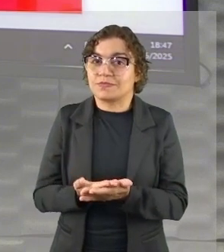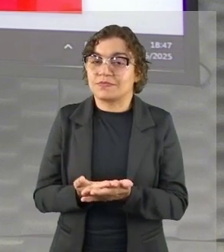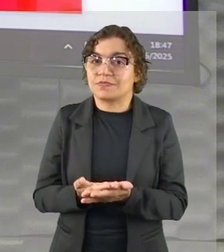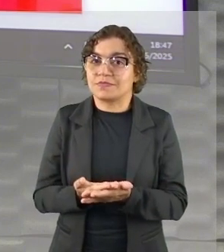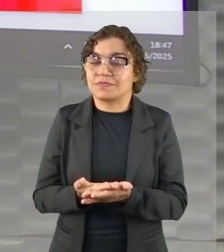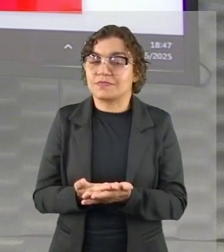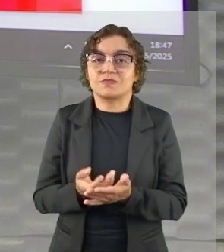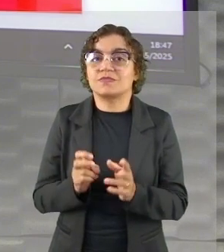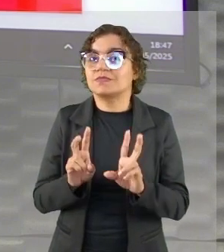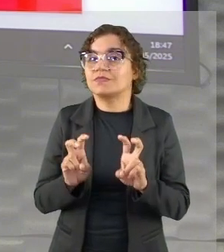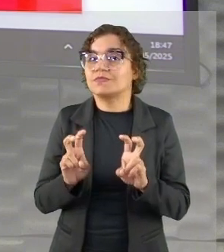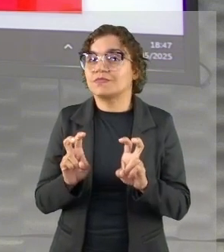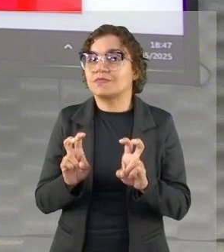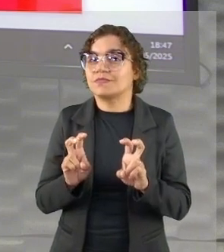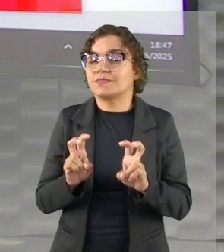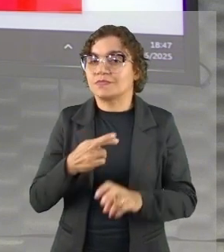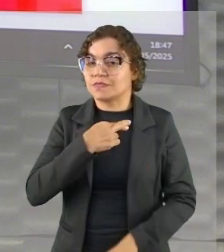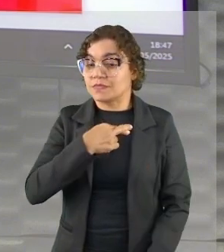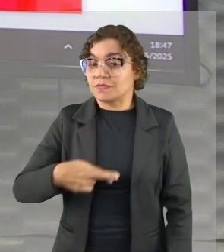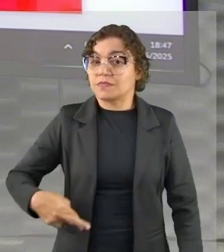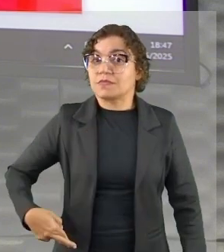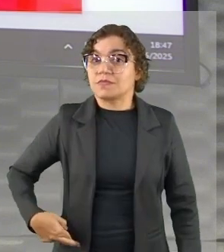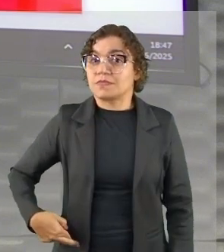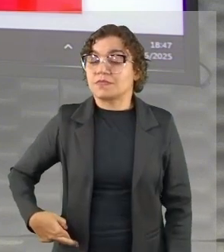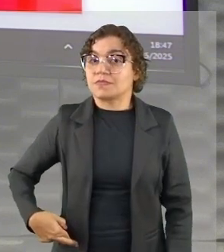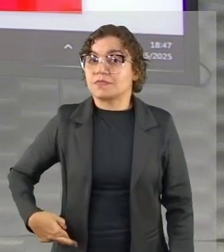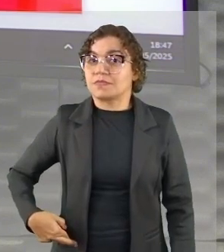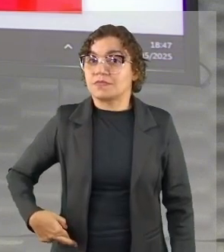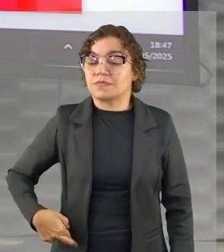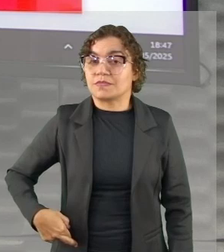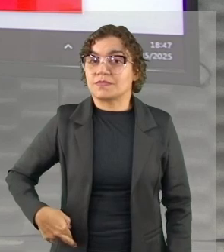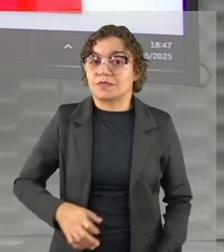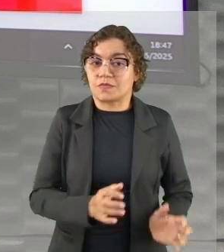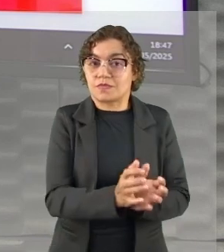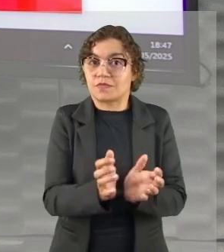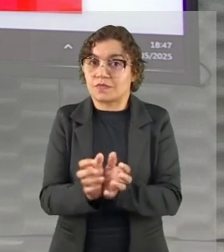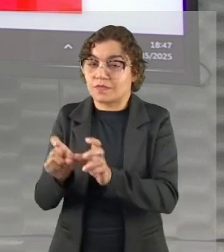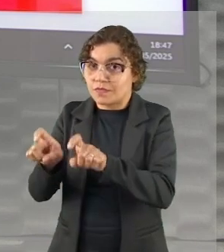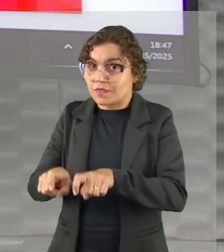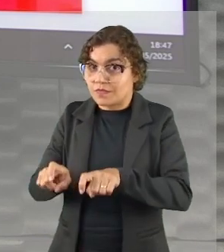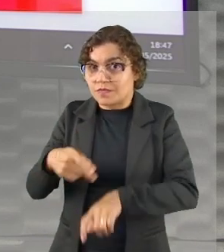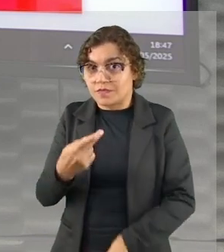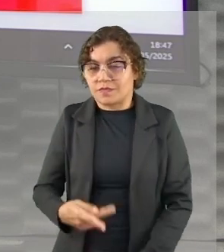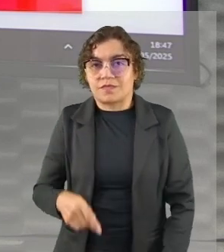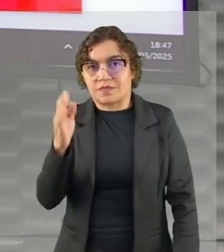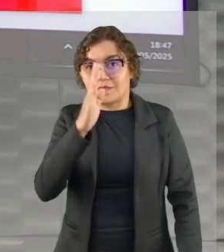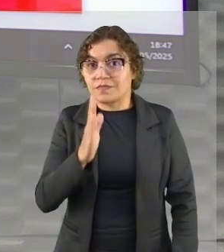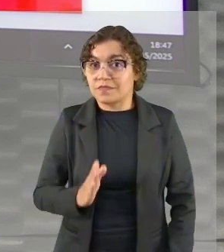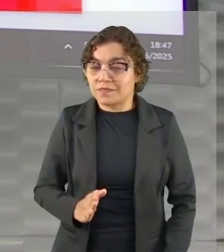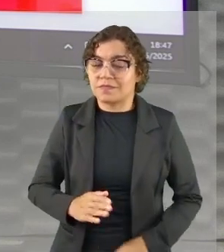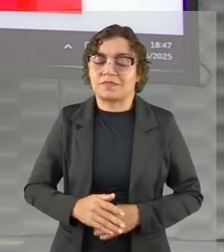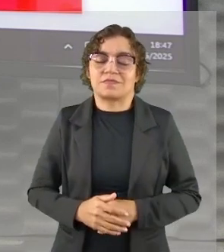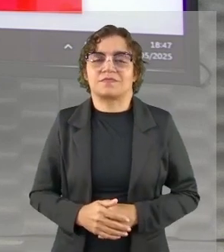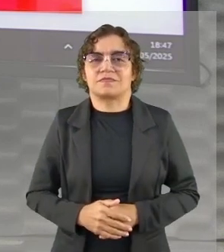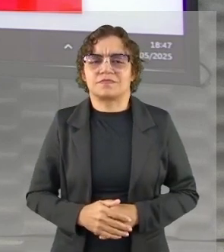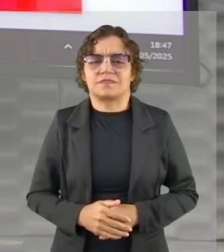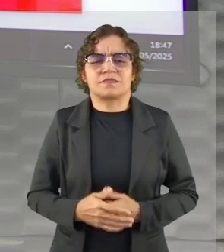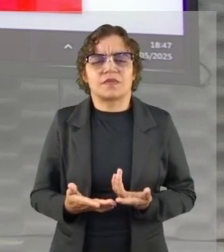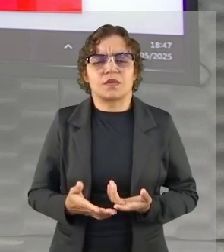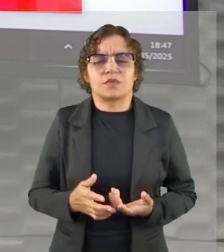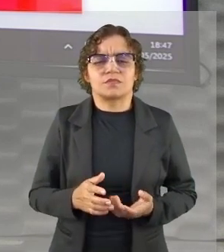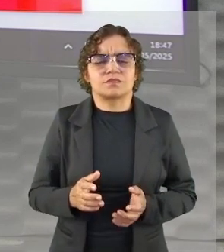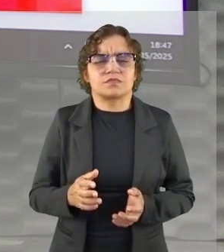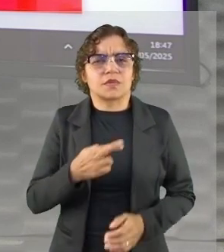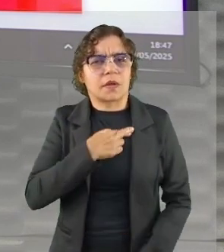vamos tratar sobre a República Oligárquica no Brasil. Bom, professor, essa República